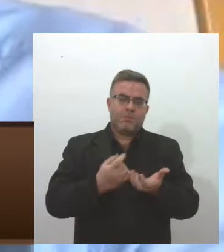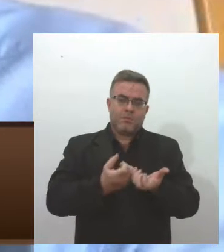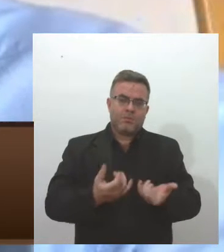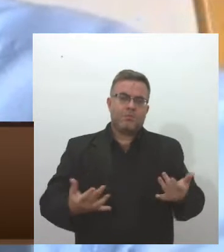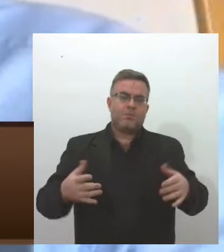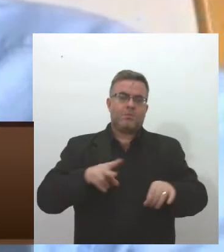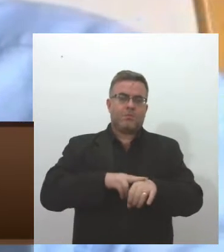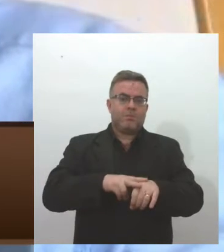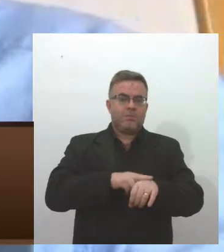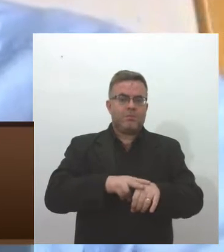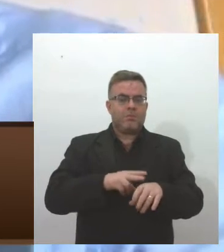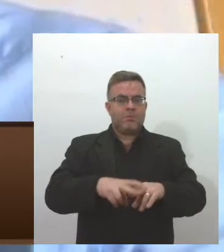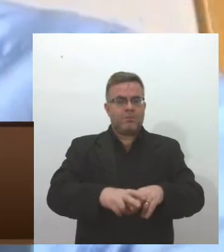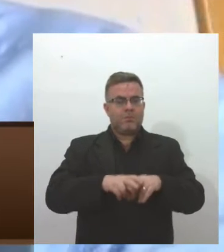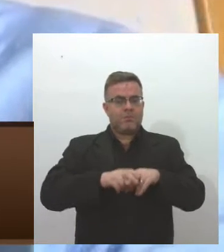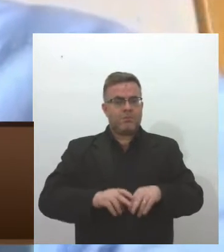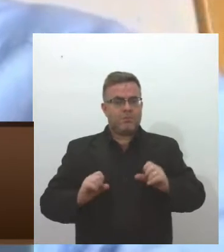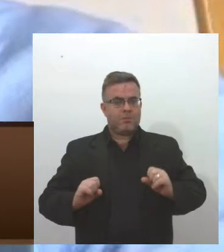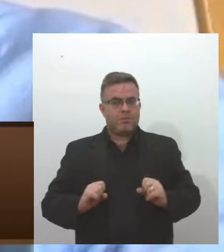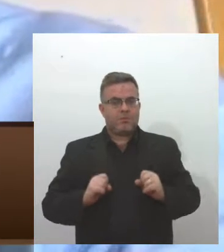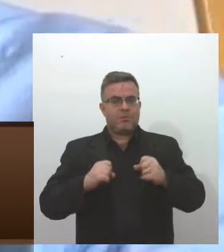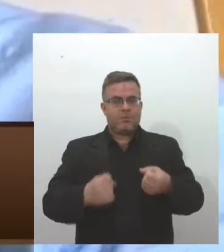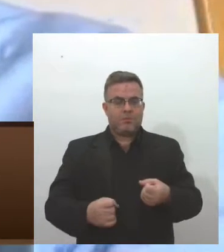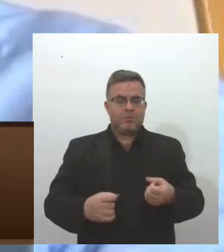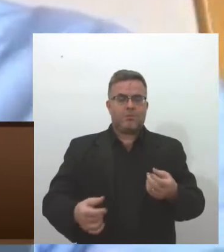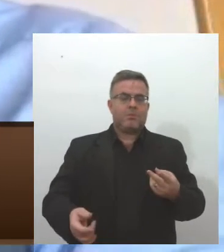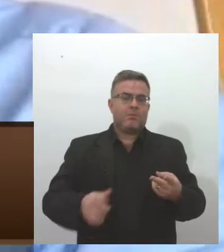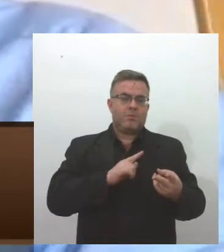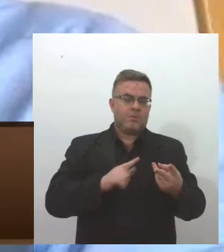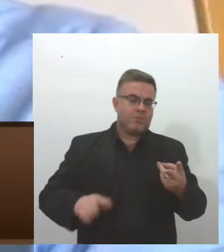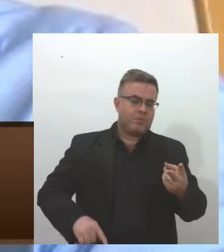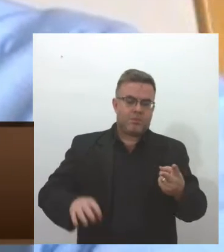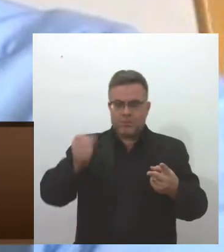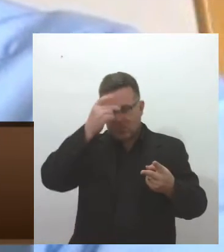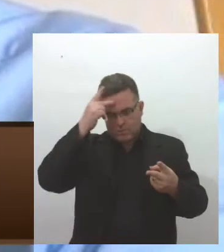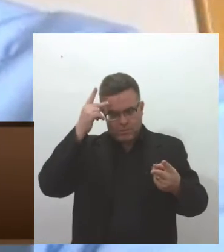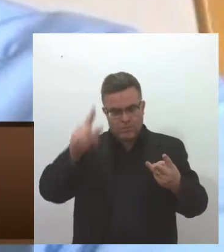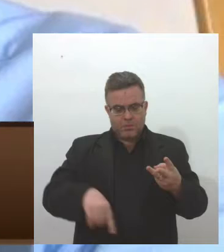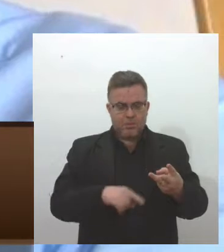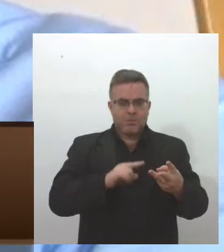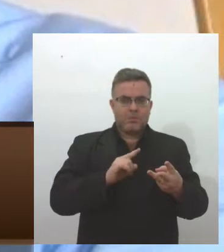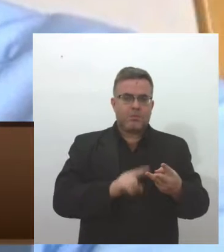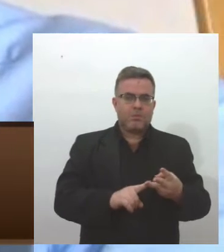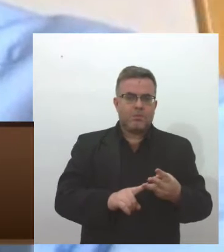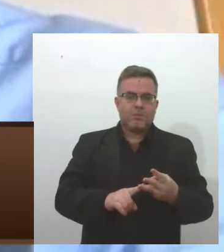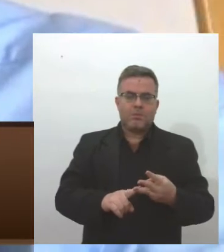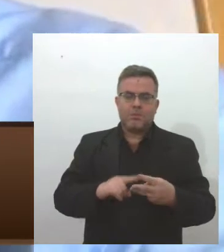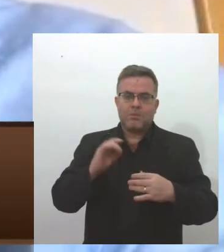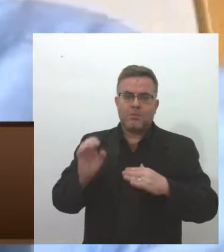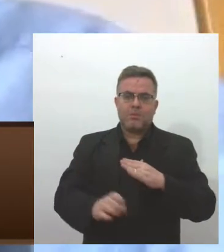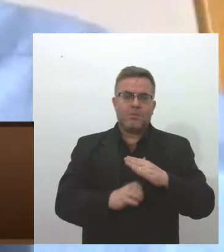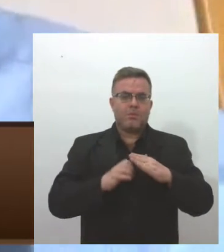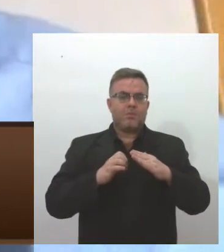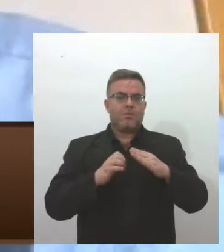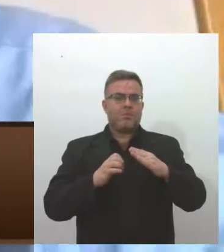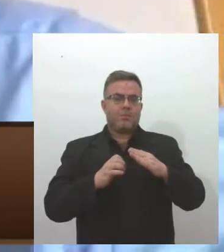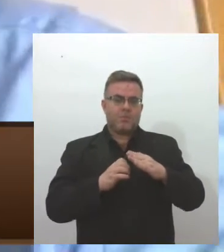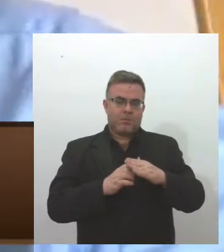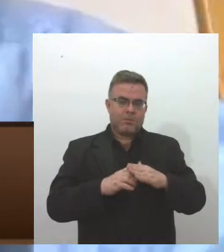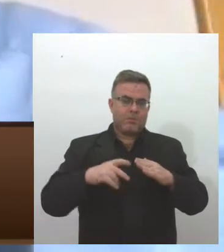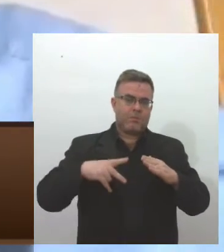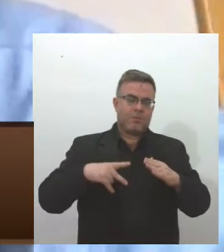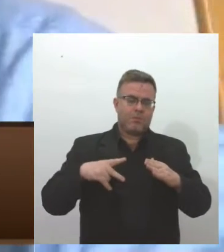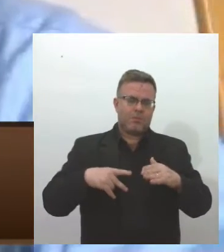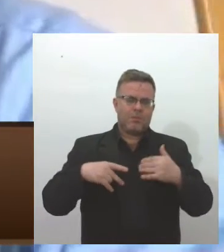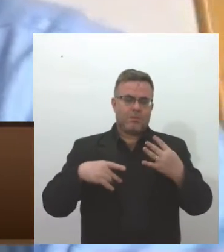que essa somação de esforços, governo do estado, prefeitura, a iniciativa privada,